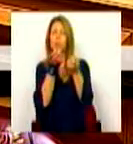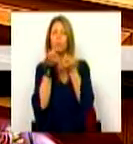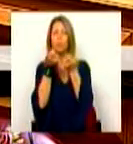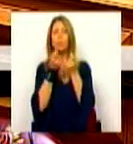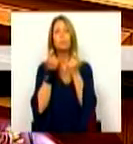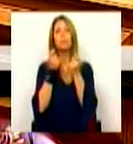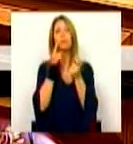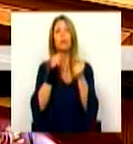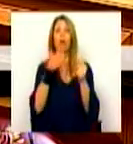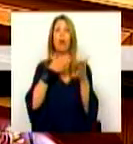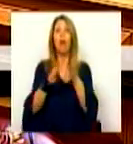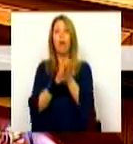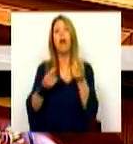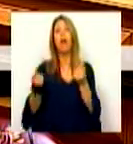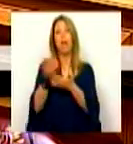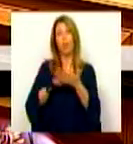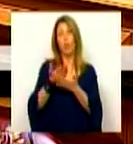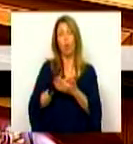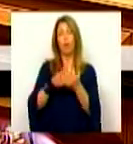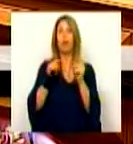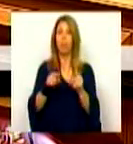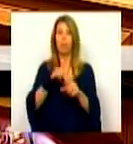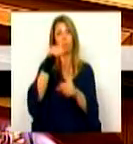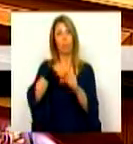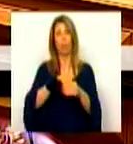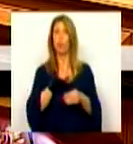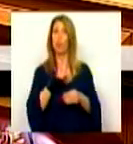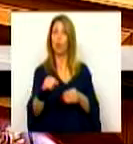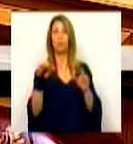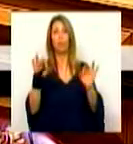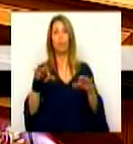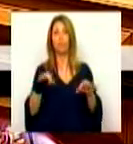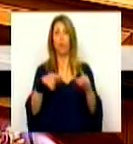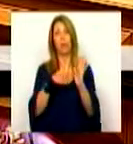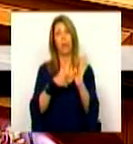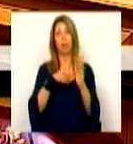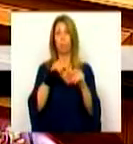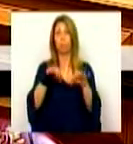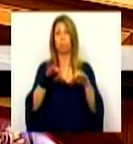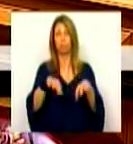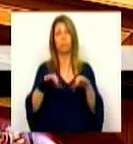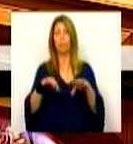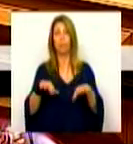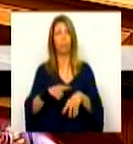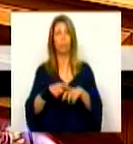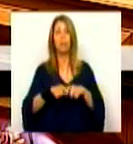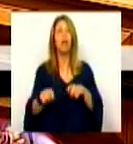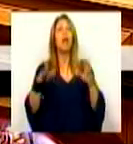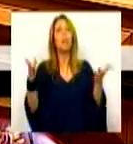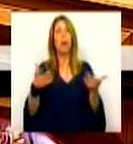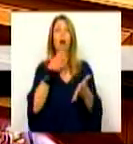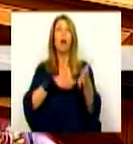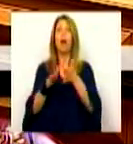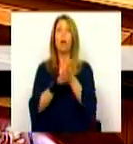exploração económica. Assim sendo, votaremos contra a cessação de vigência, mas aproveitaremos esta oportunidade